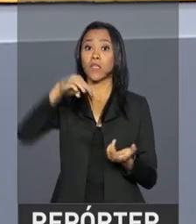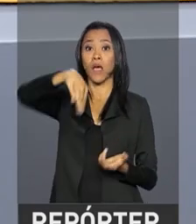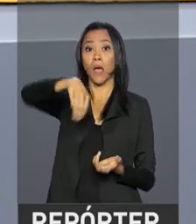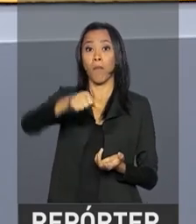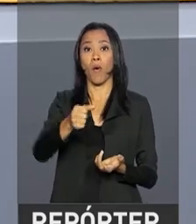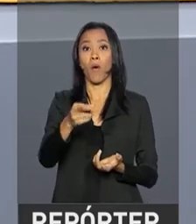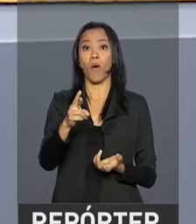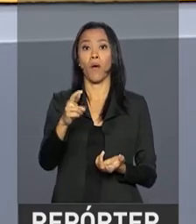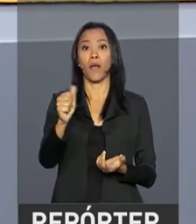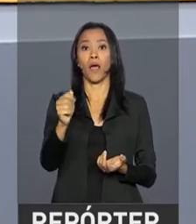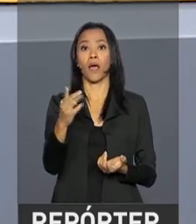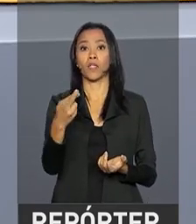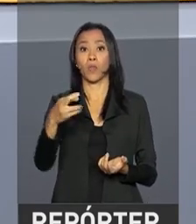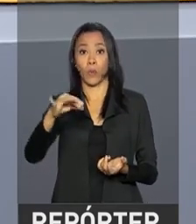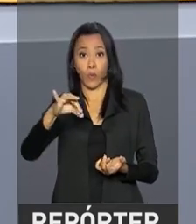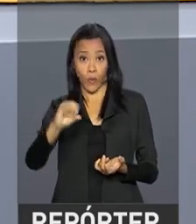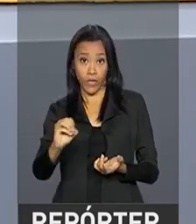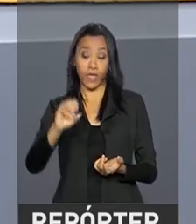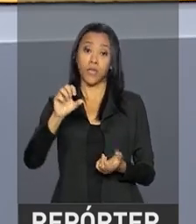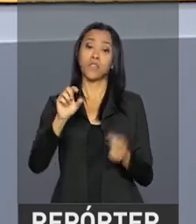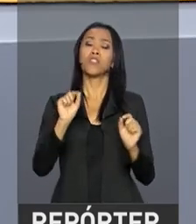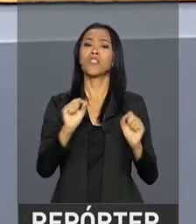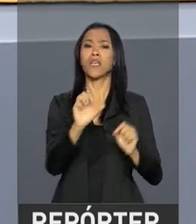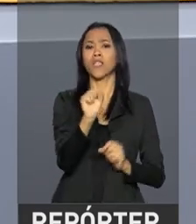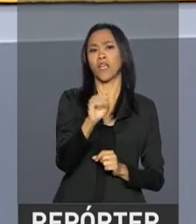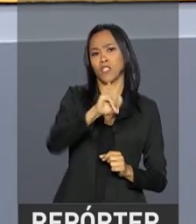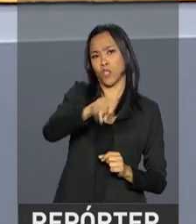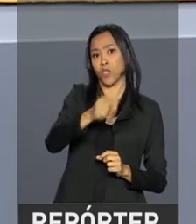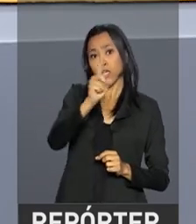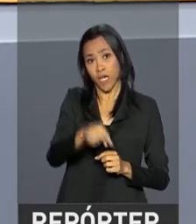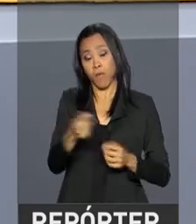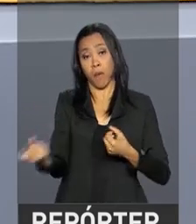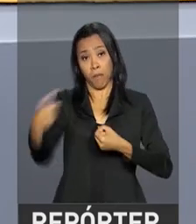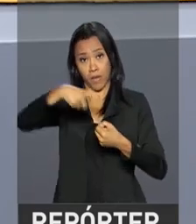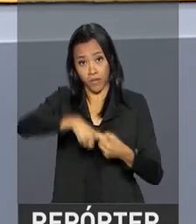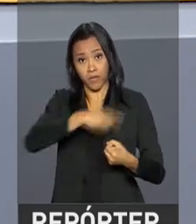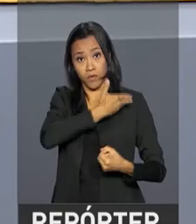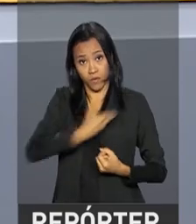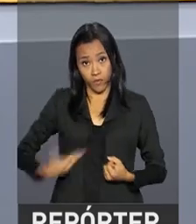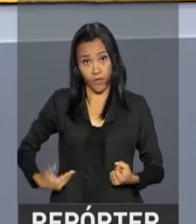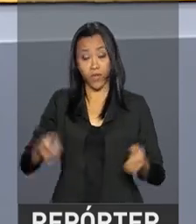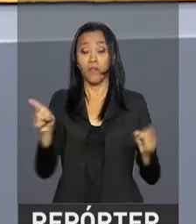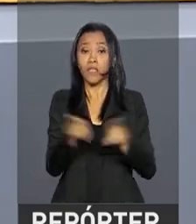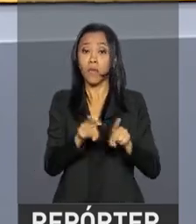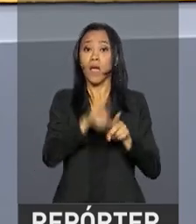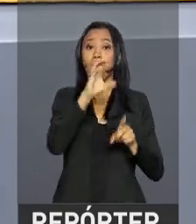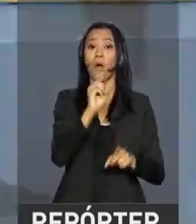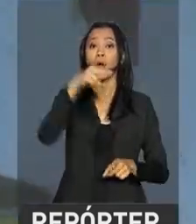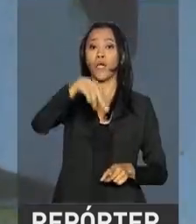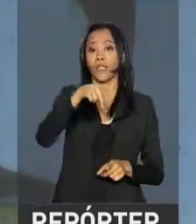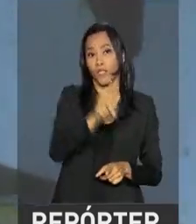é um pacto ambiental entre produtores de soja ongs governo para reduzir os danos na região amazônica